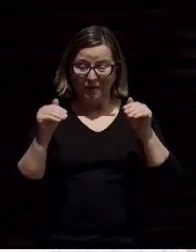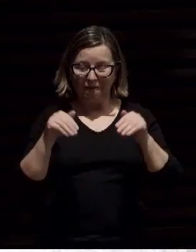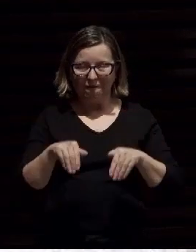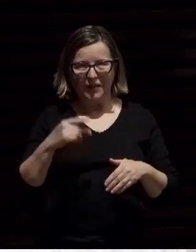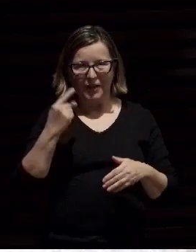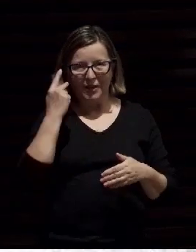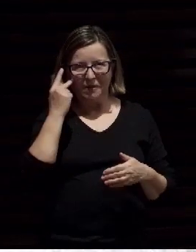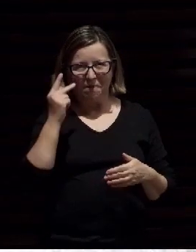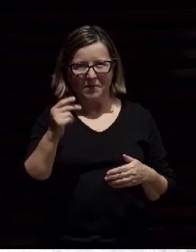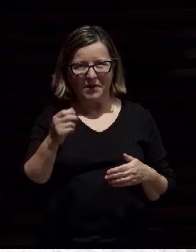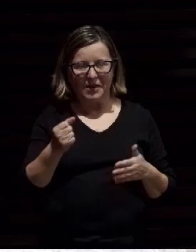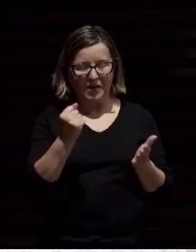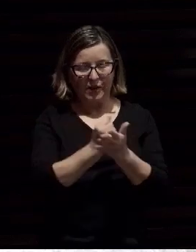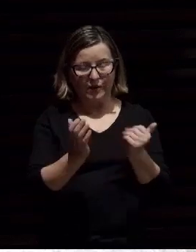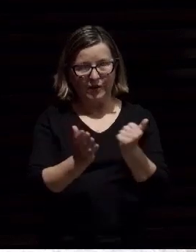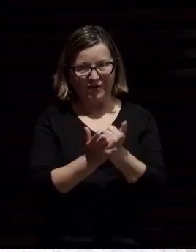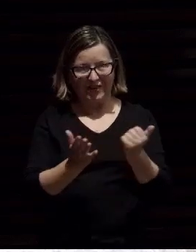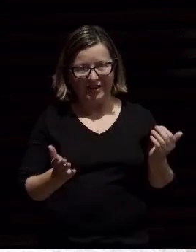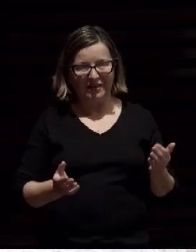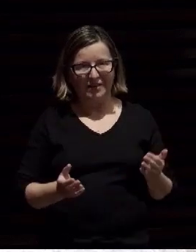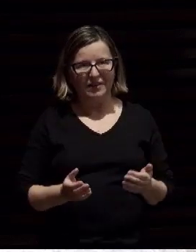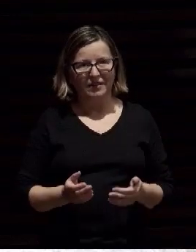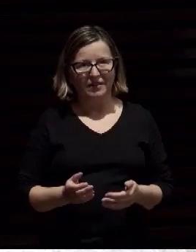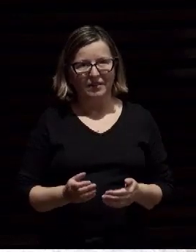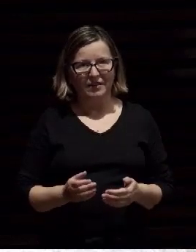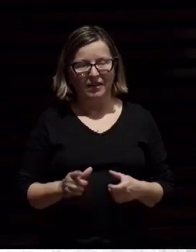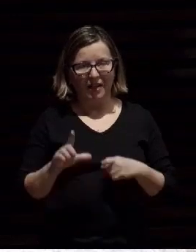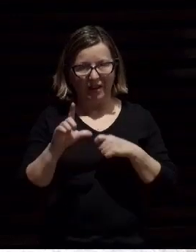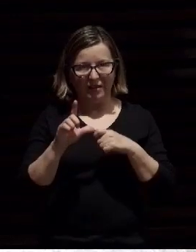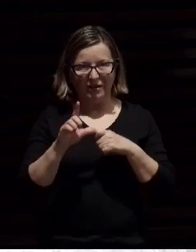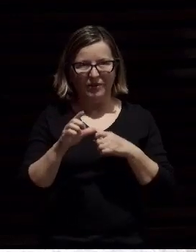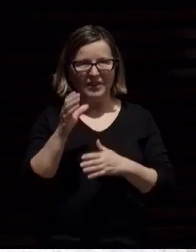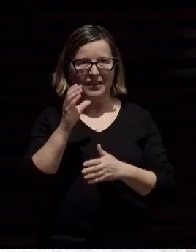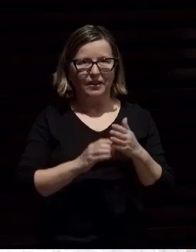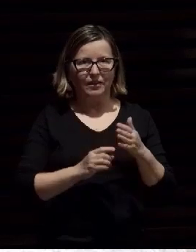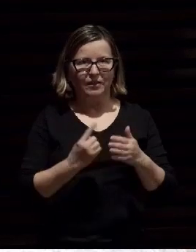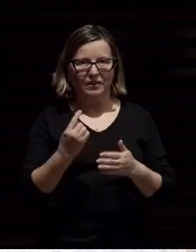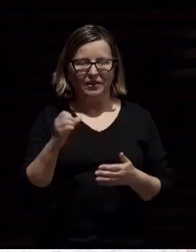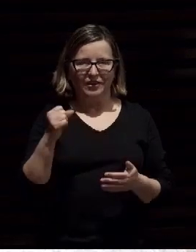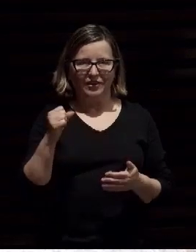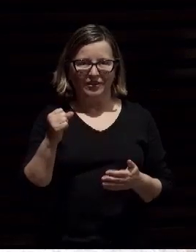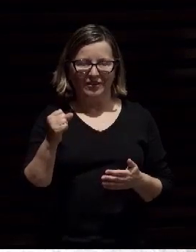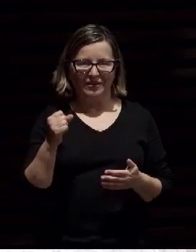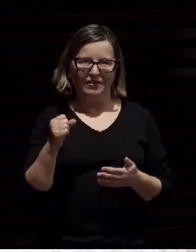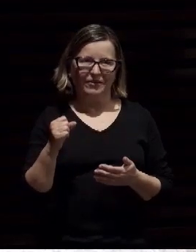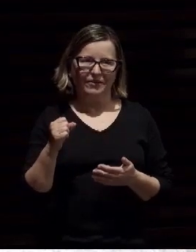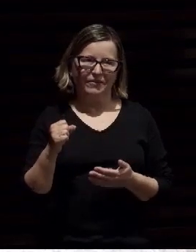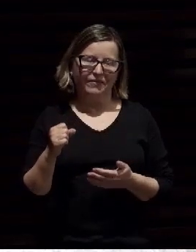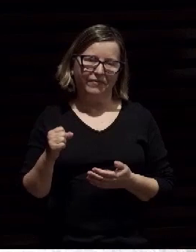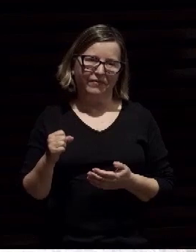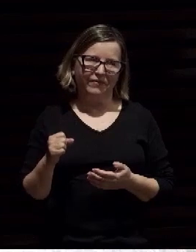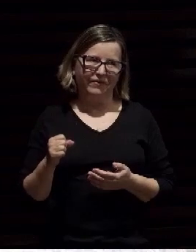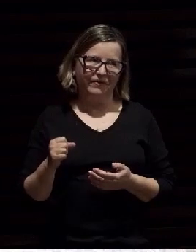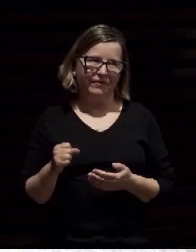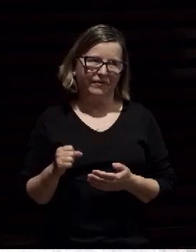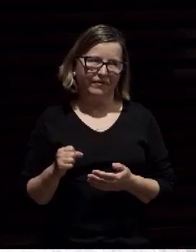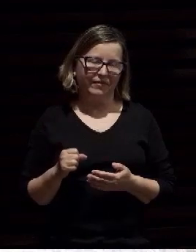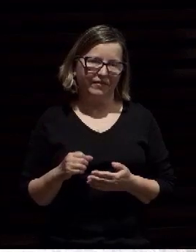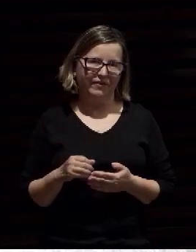entregue, capítulo 18 de Lucas, Evangelho de Lucas, capítulo 18,